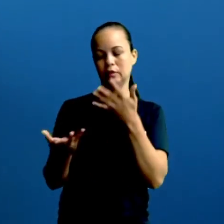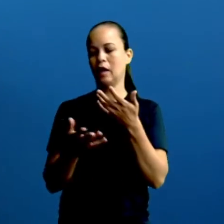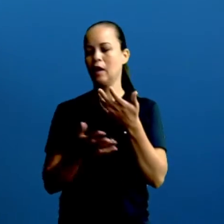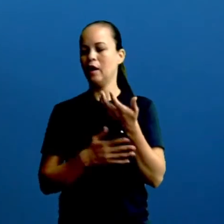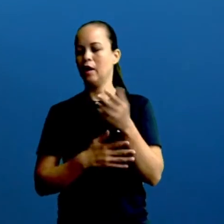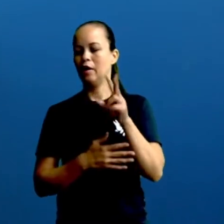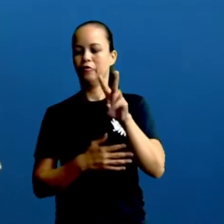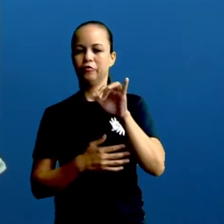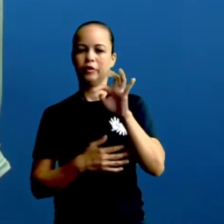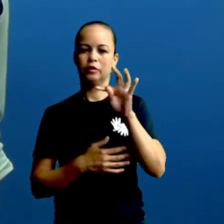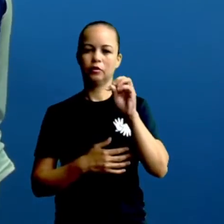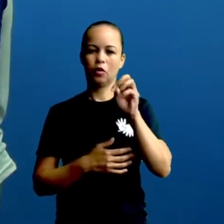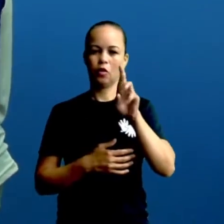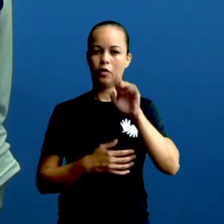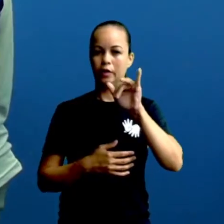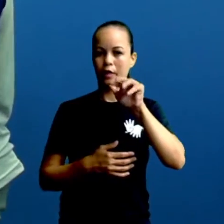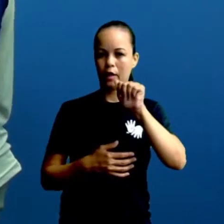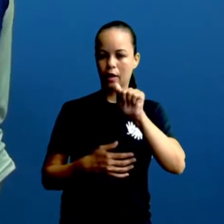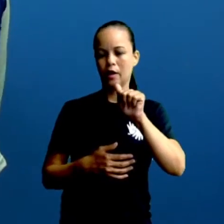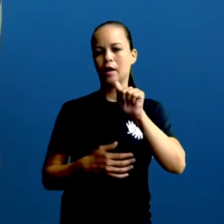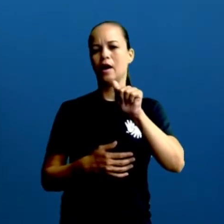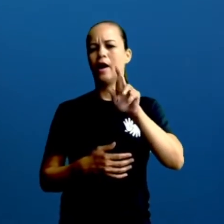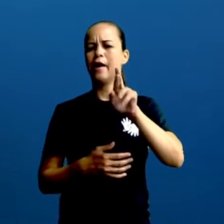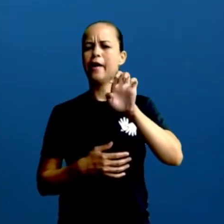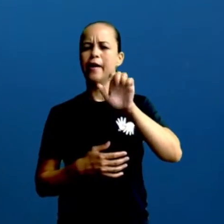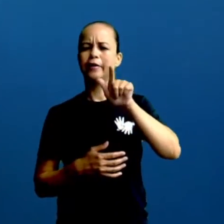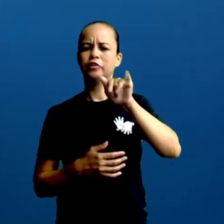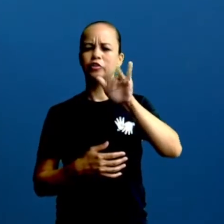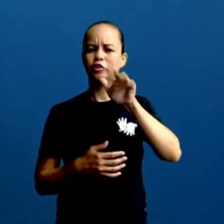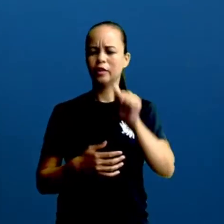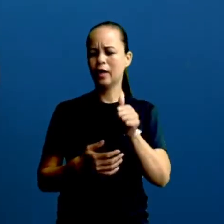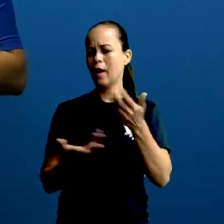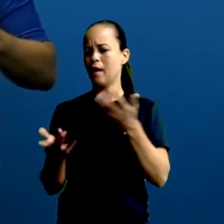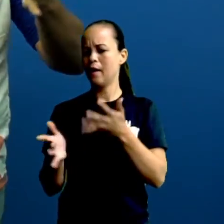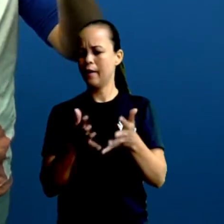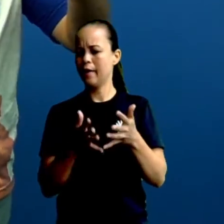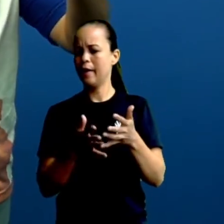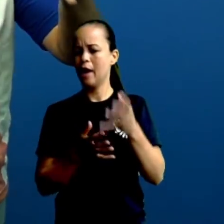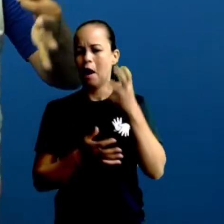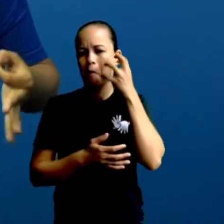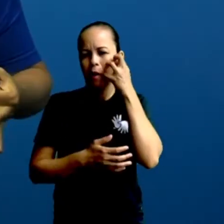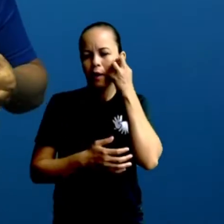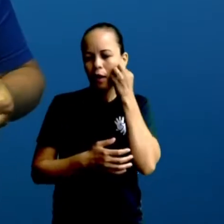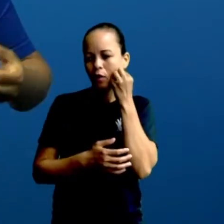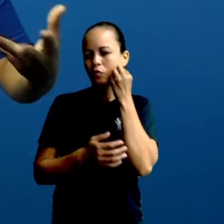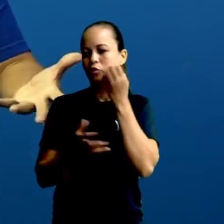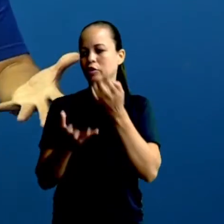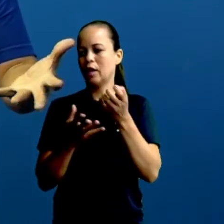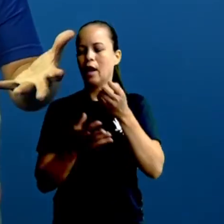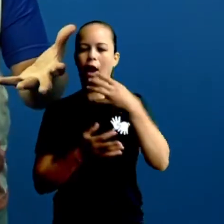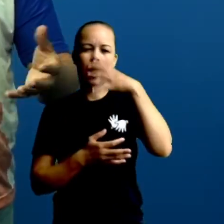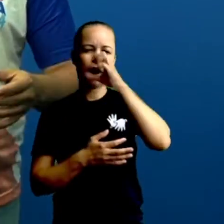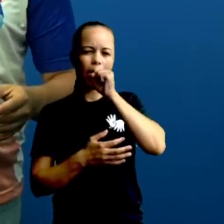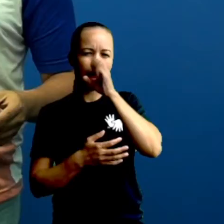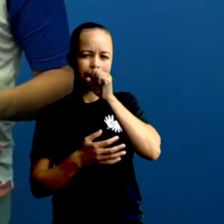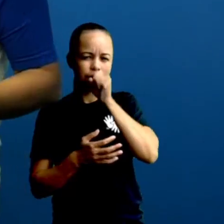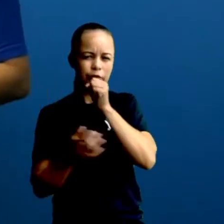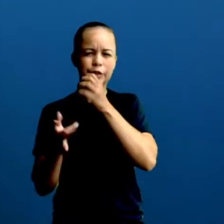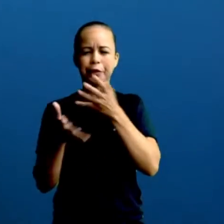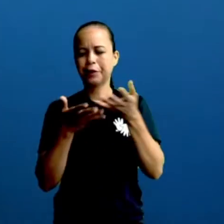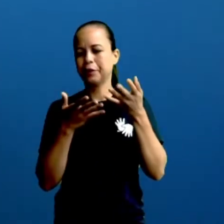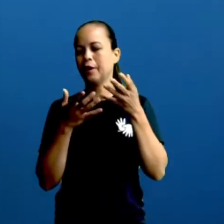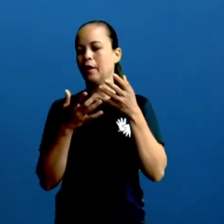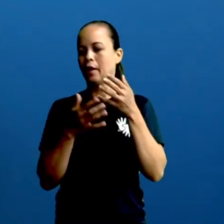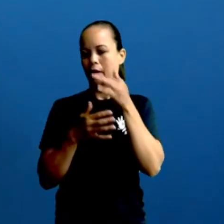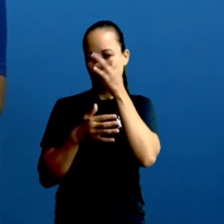mangueira, laranjeira, maracujá, cana-de-açúcar, xique-xique, são exemplos de angiosperma. Só por